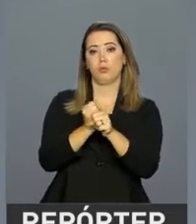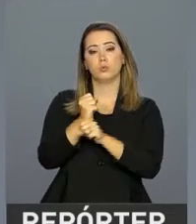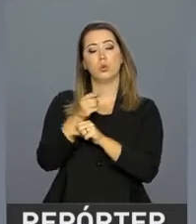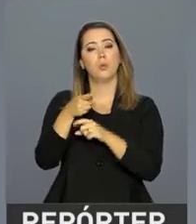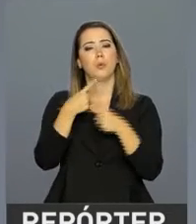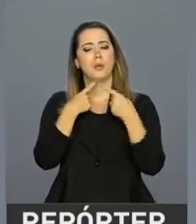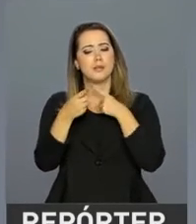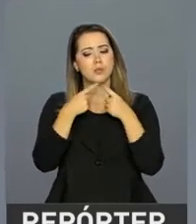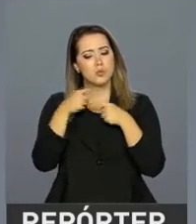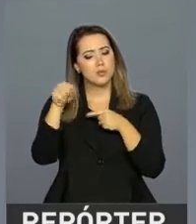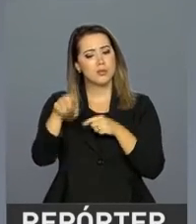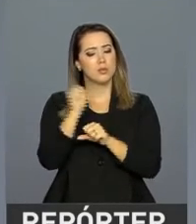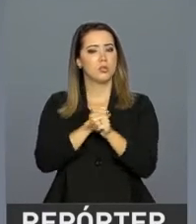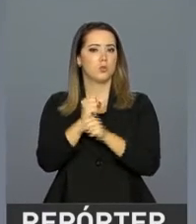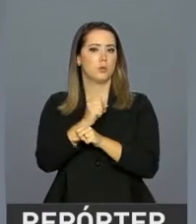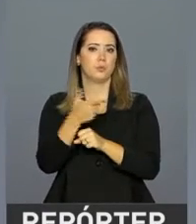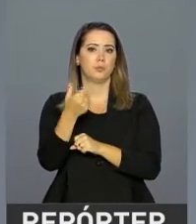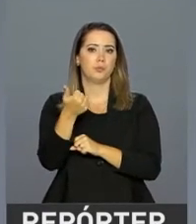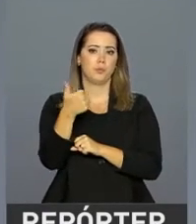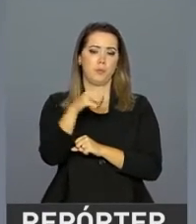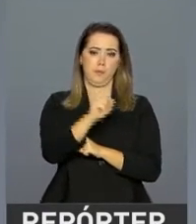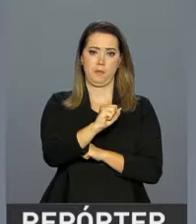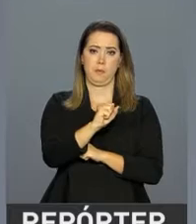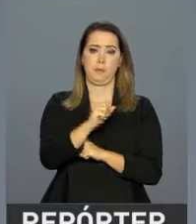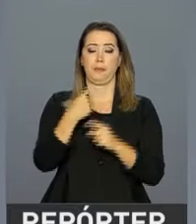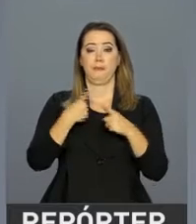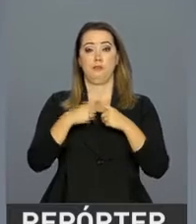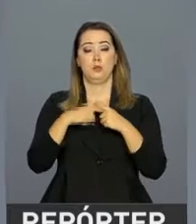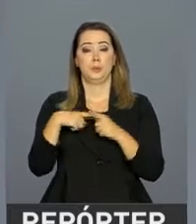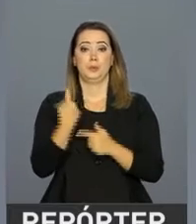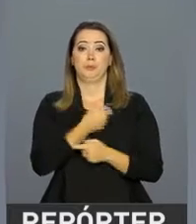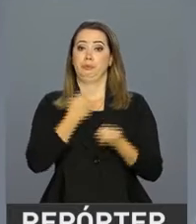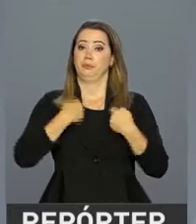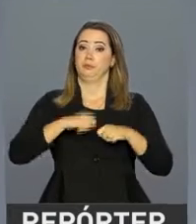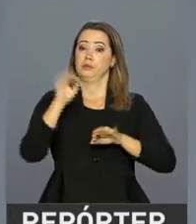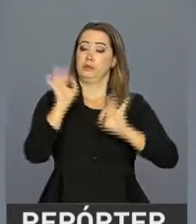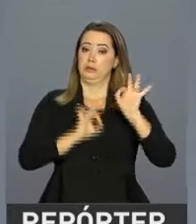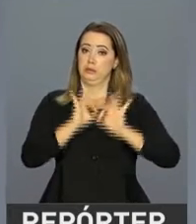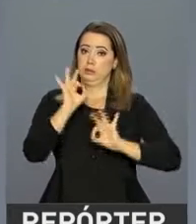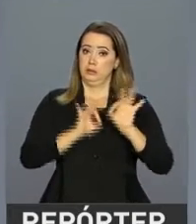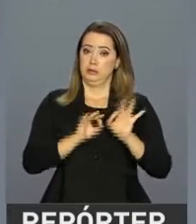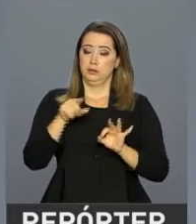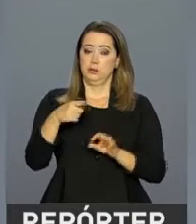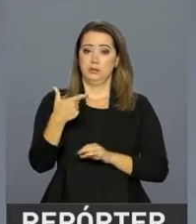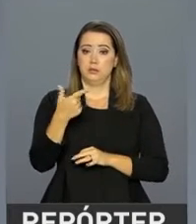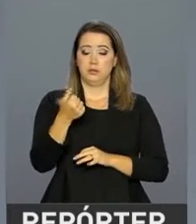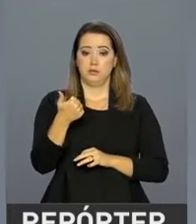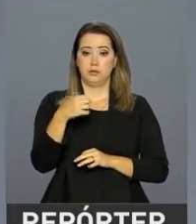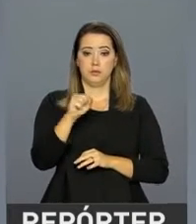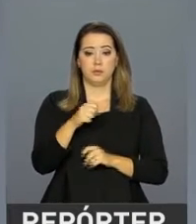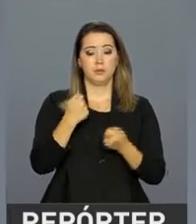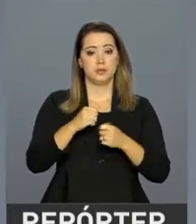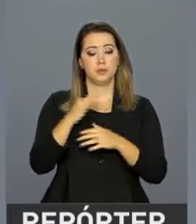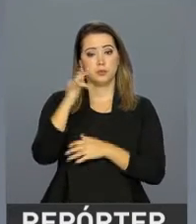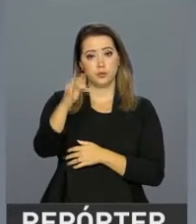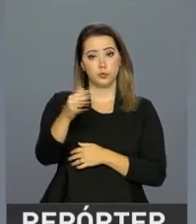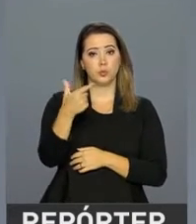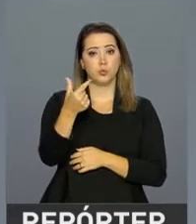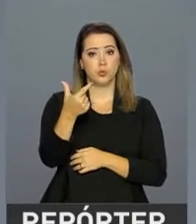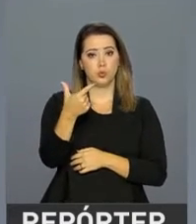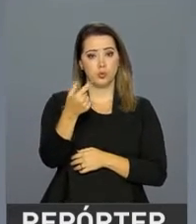porque essa questão surgiu em 2018 porque nós temos que elaborar em 2018 orçamento de 2019